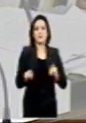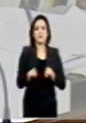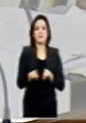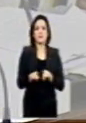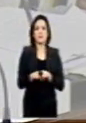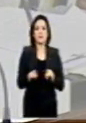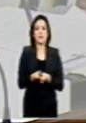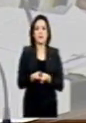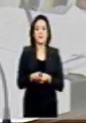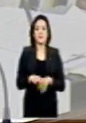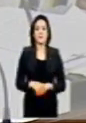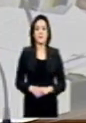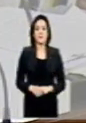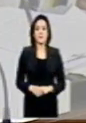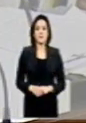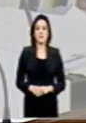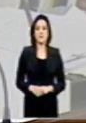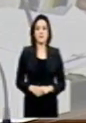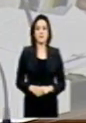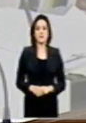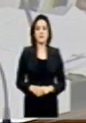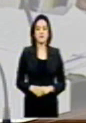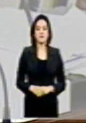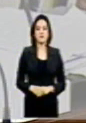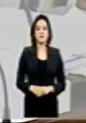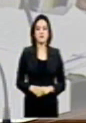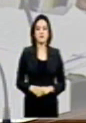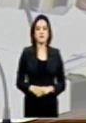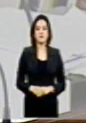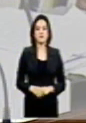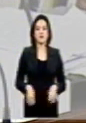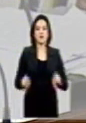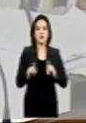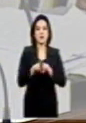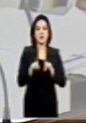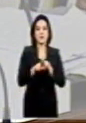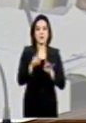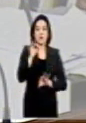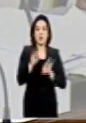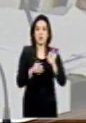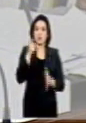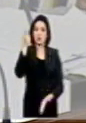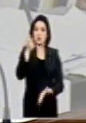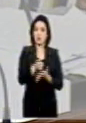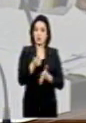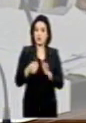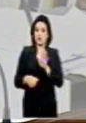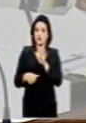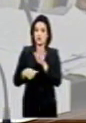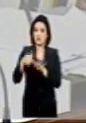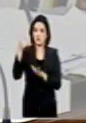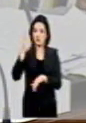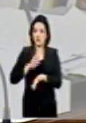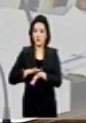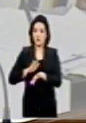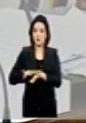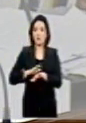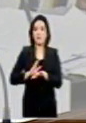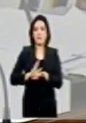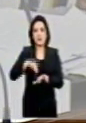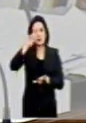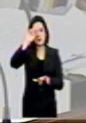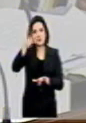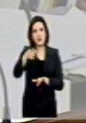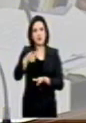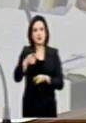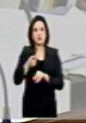No caso, em concreto, o juiz federal de primeira instância determinou busca e apreensão